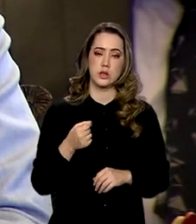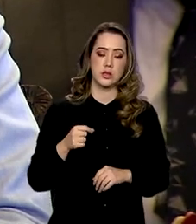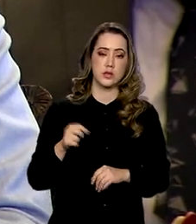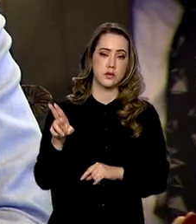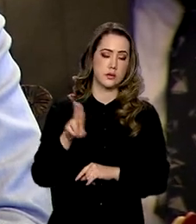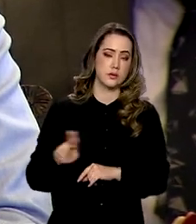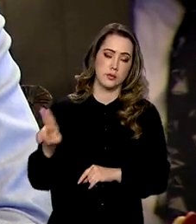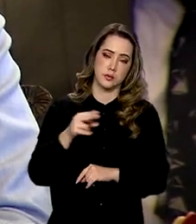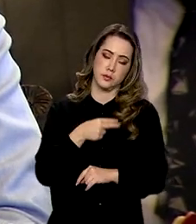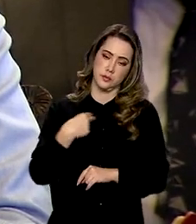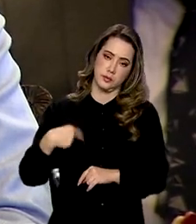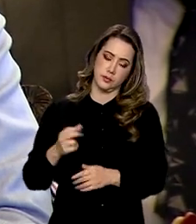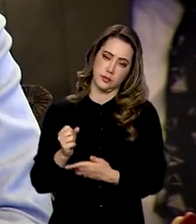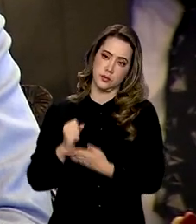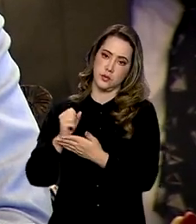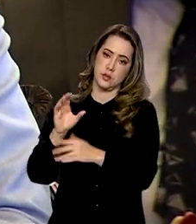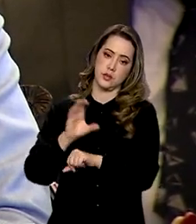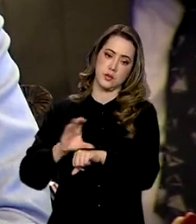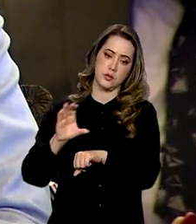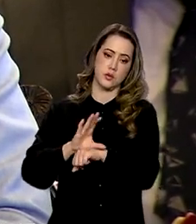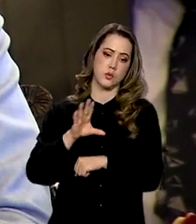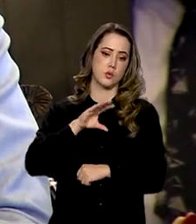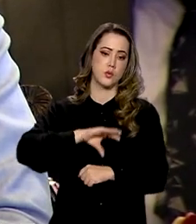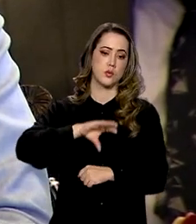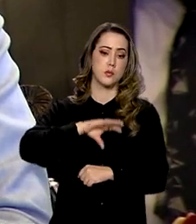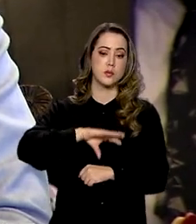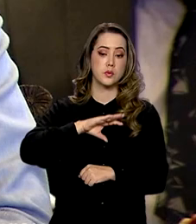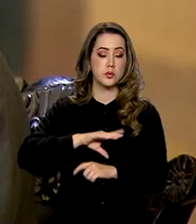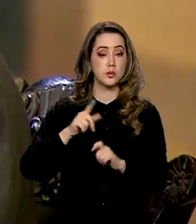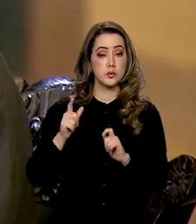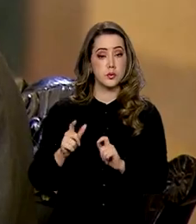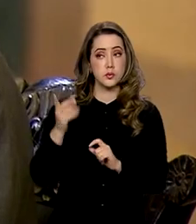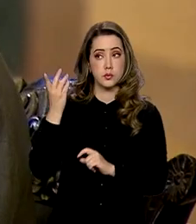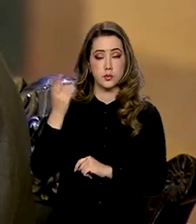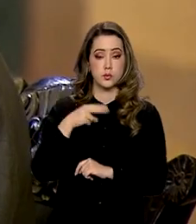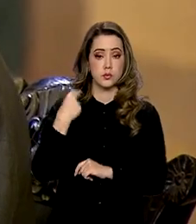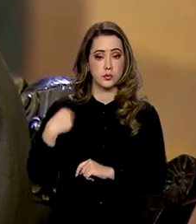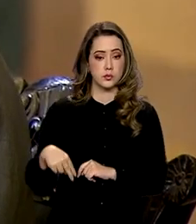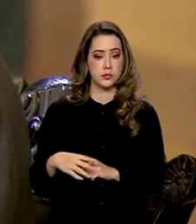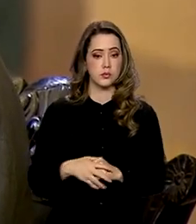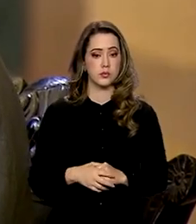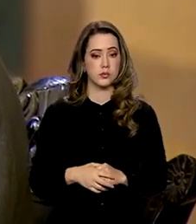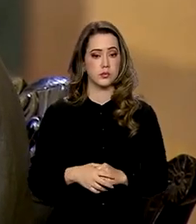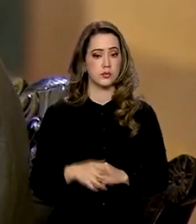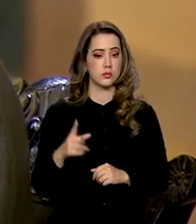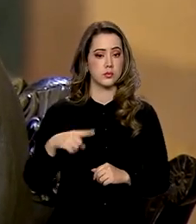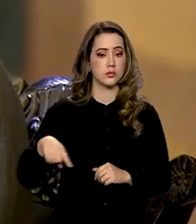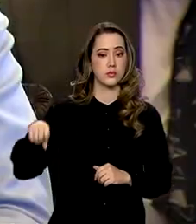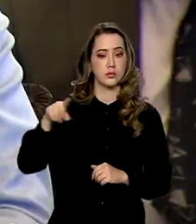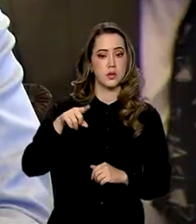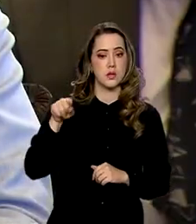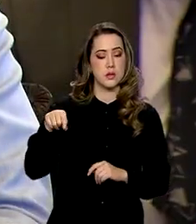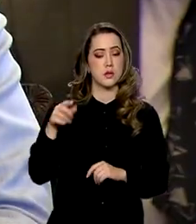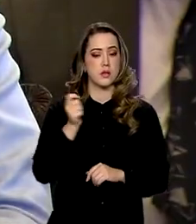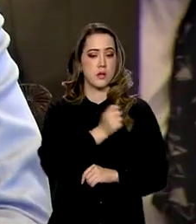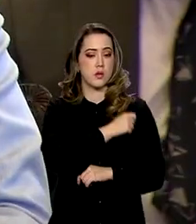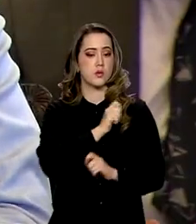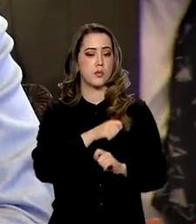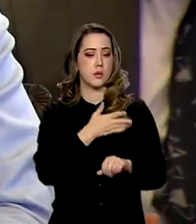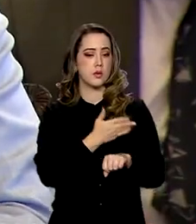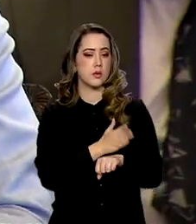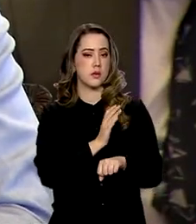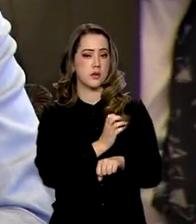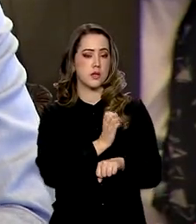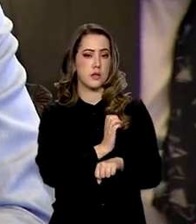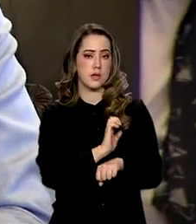que oferecem curso de português naquele país e a ideia é que esses eu não posso fazer estágio